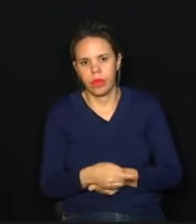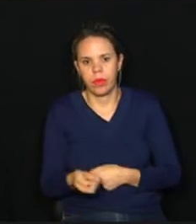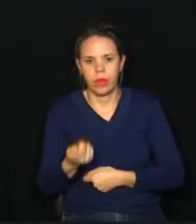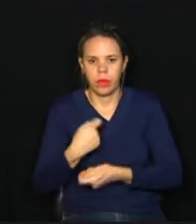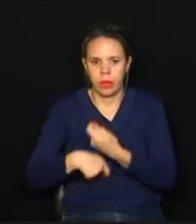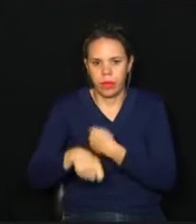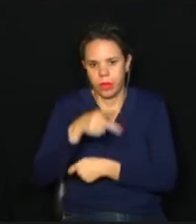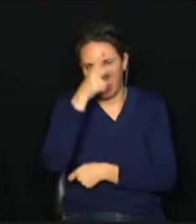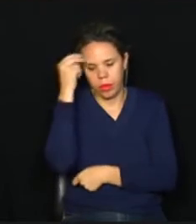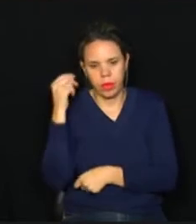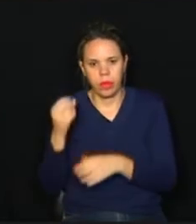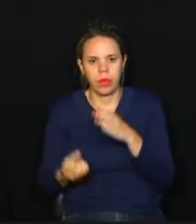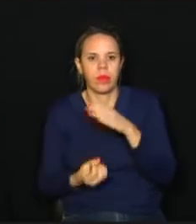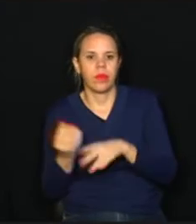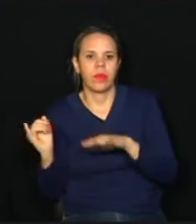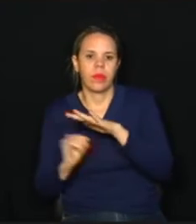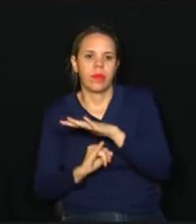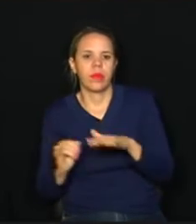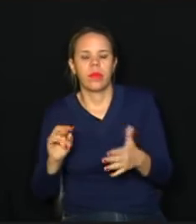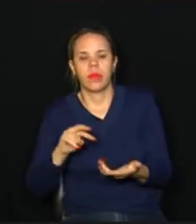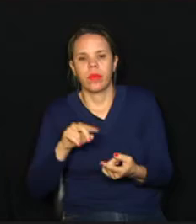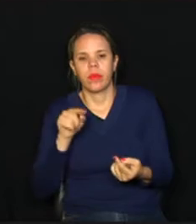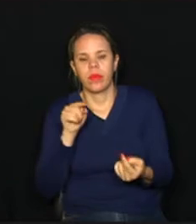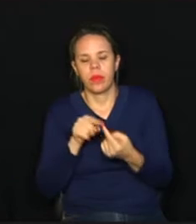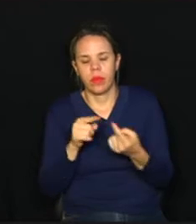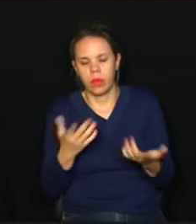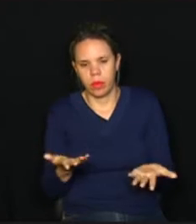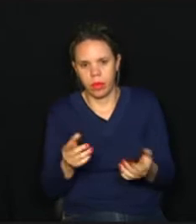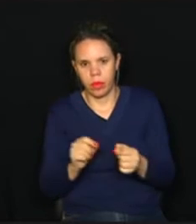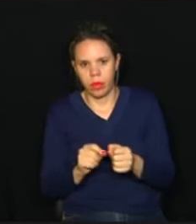administração para uma fundação, o que se pretende é